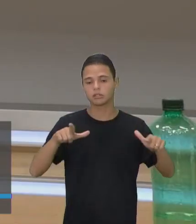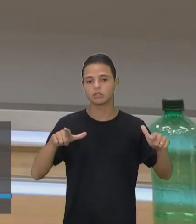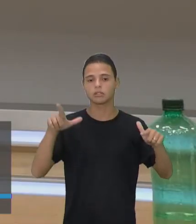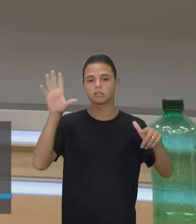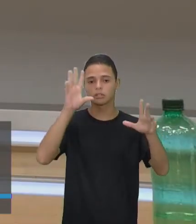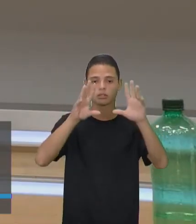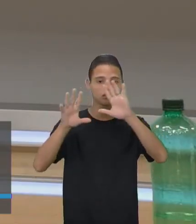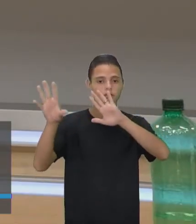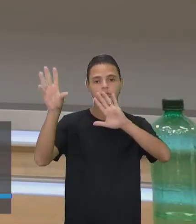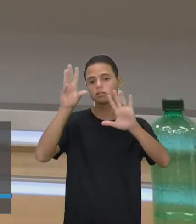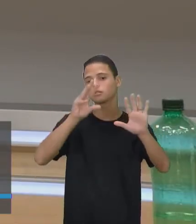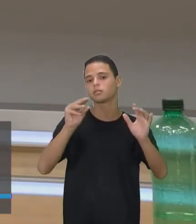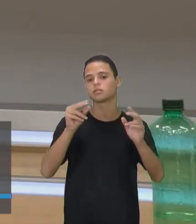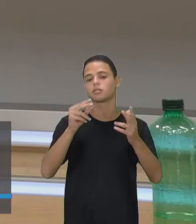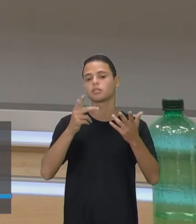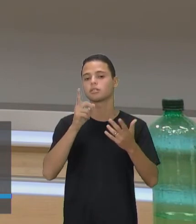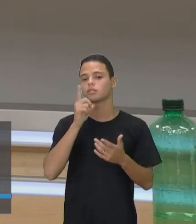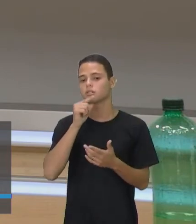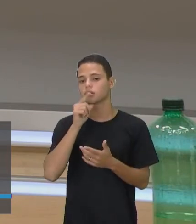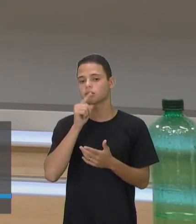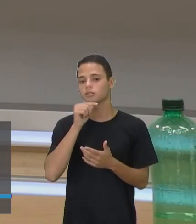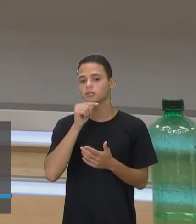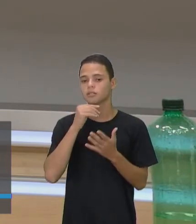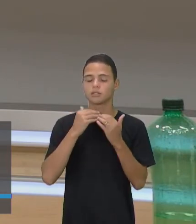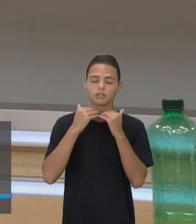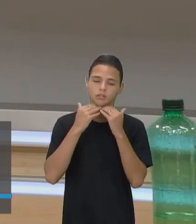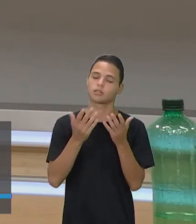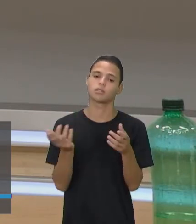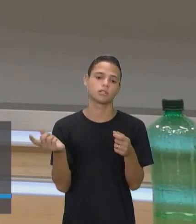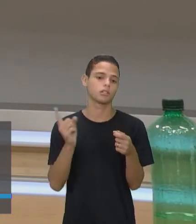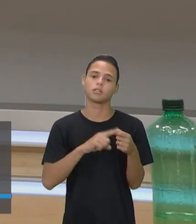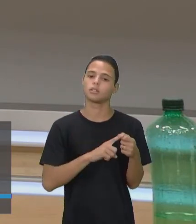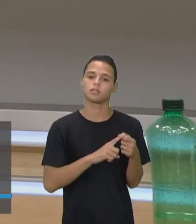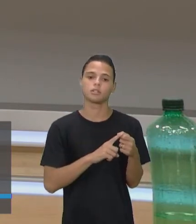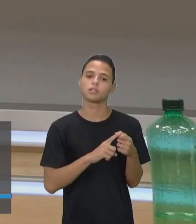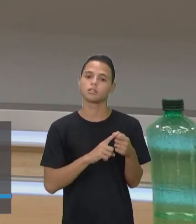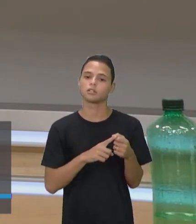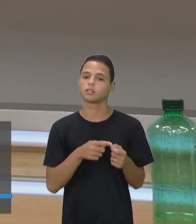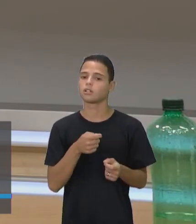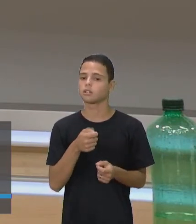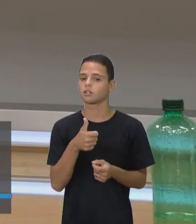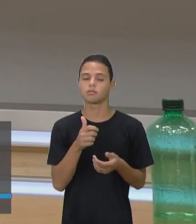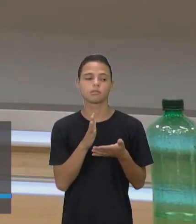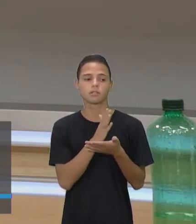seja a água, que vai ser muito inviável e já está ficando inviável em algumas